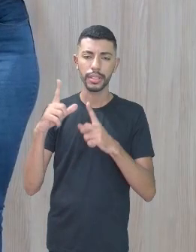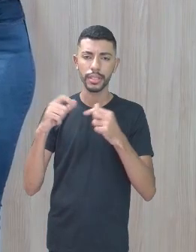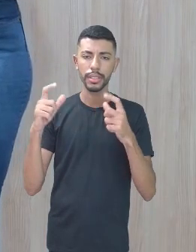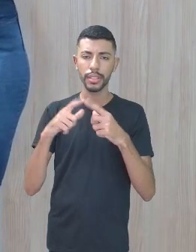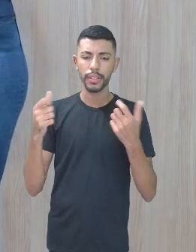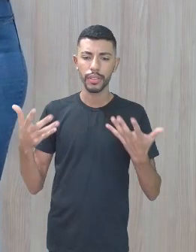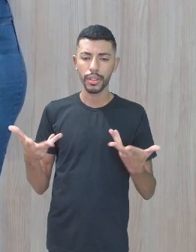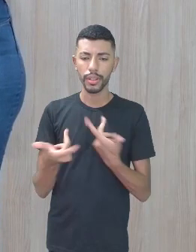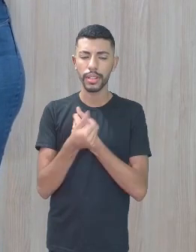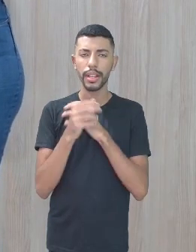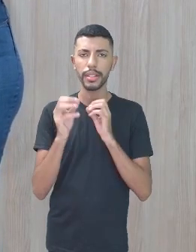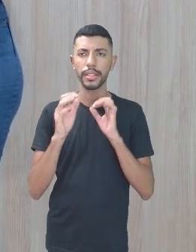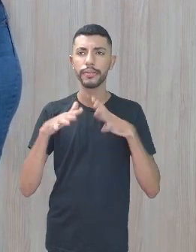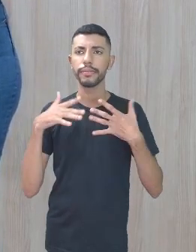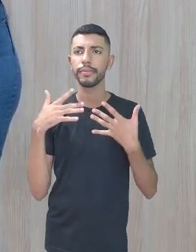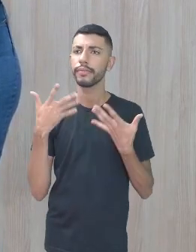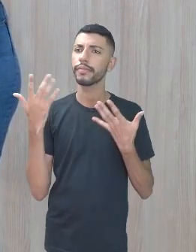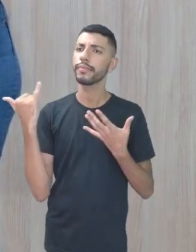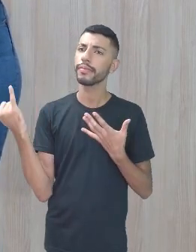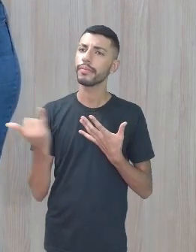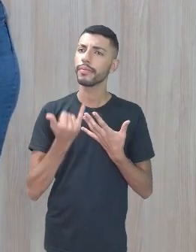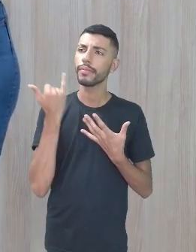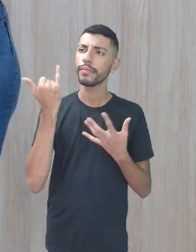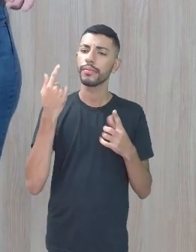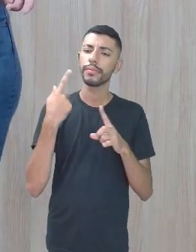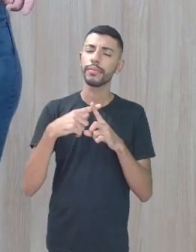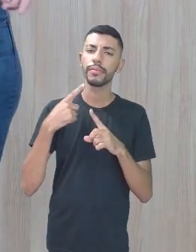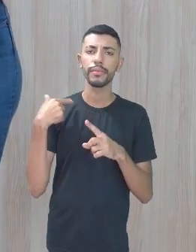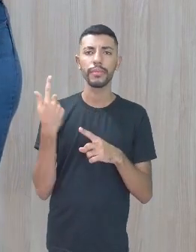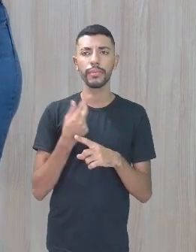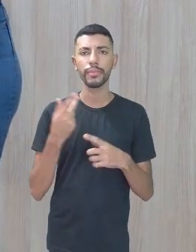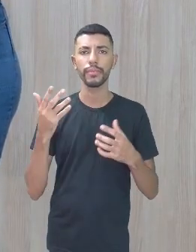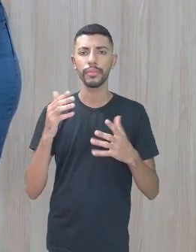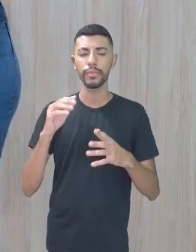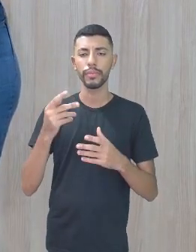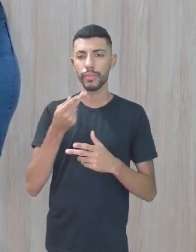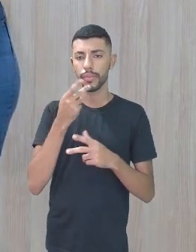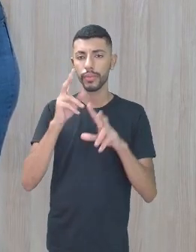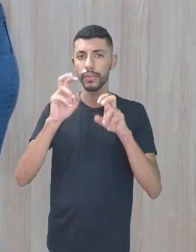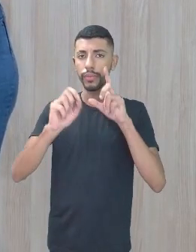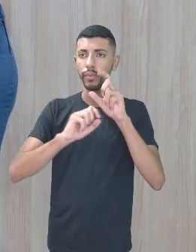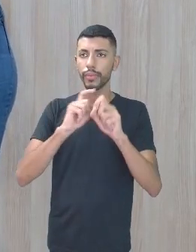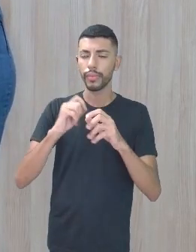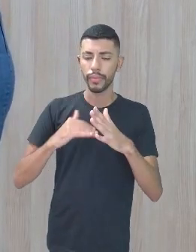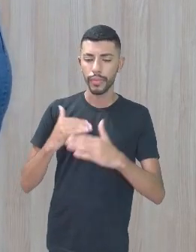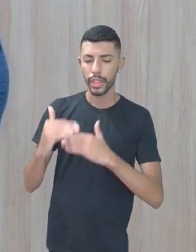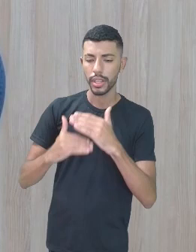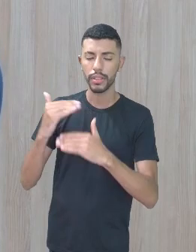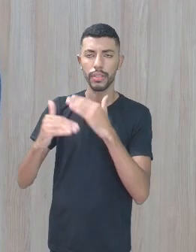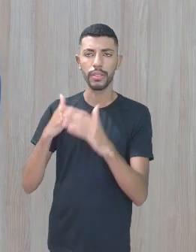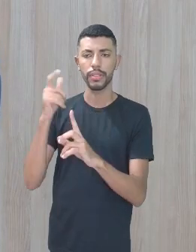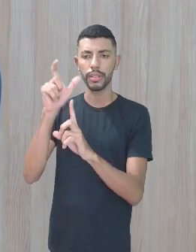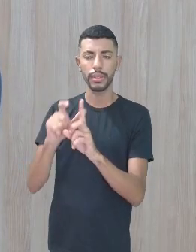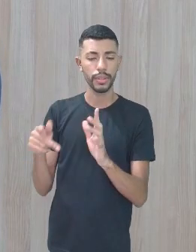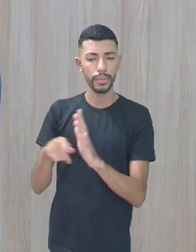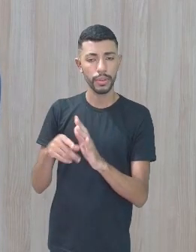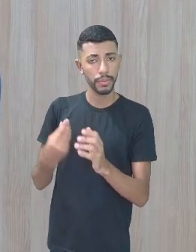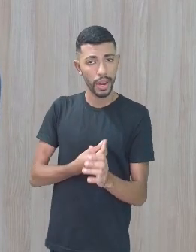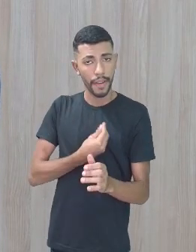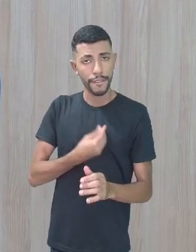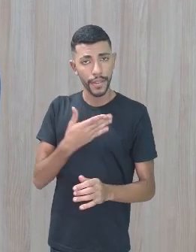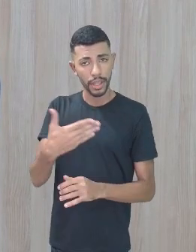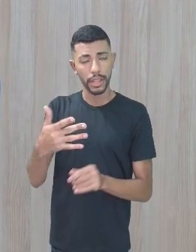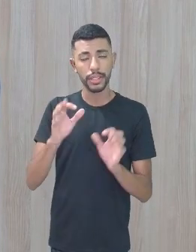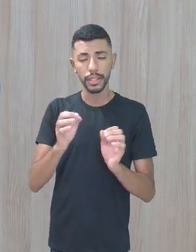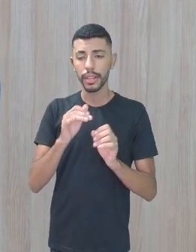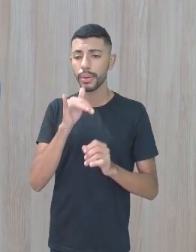muito importante porque a gente está falando de preparar pessoas para a vida. A gente está falando de construir competências e habilidades